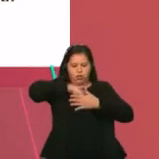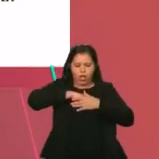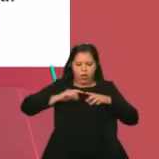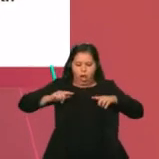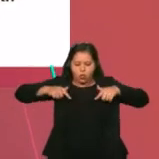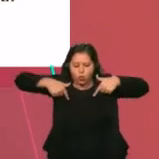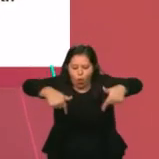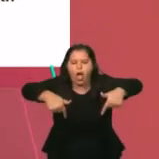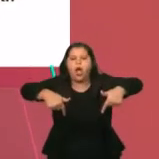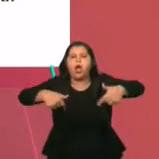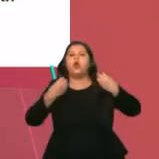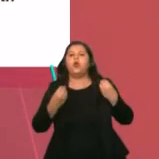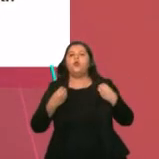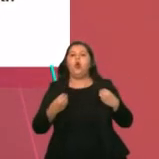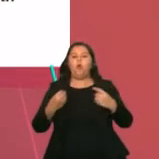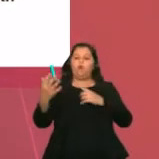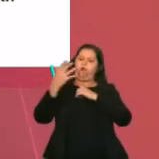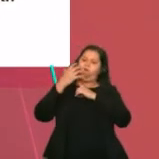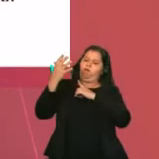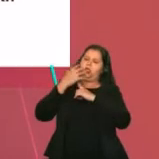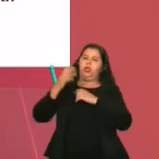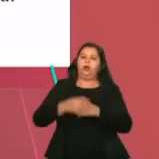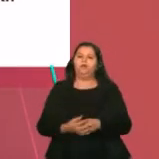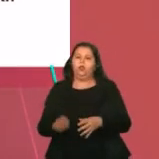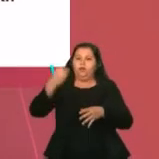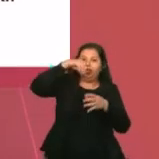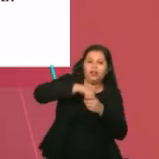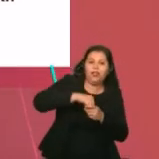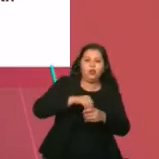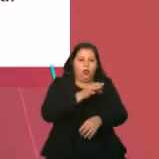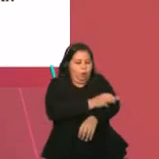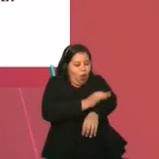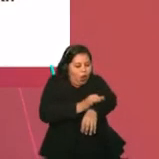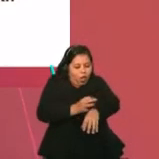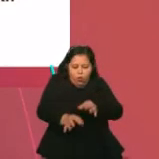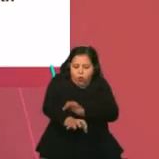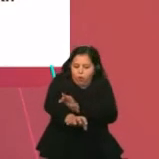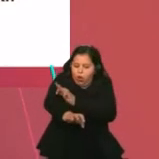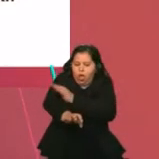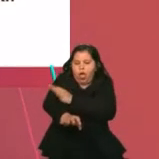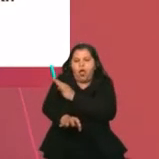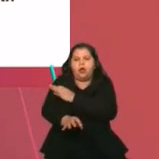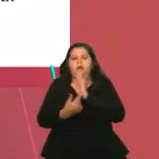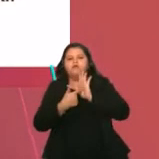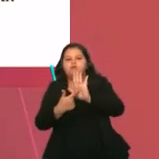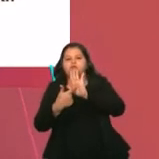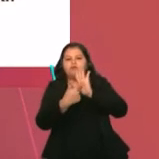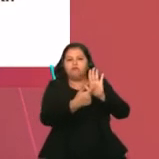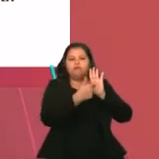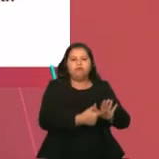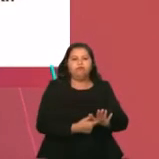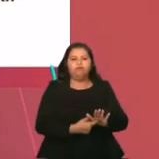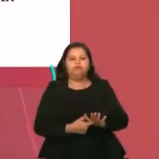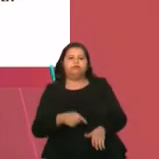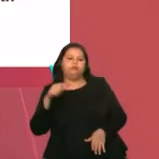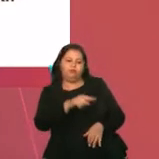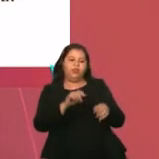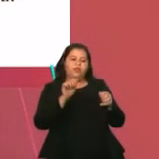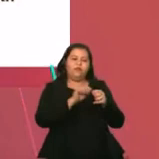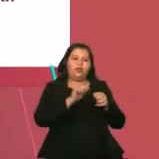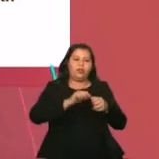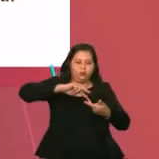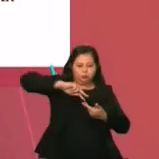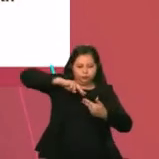fatores todos vão atuar nas moléculas de sinalização nas moléculas de sinalização fazendo com uma transcrição